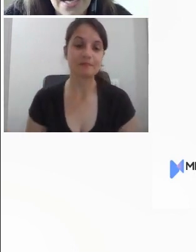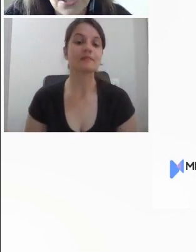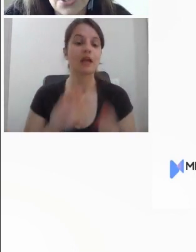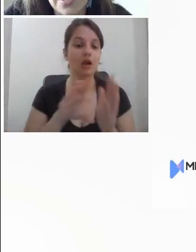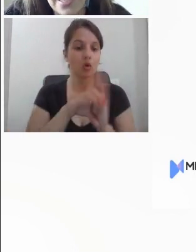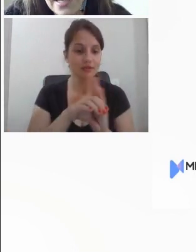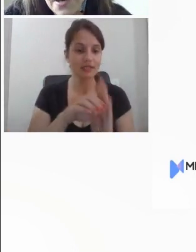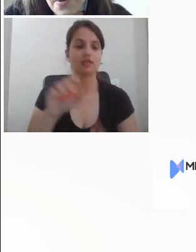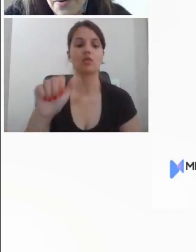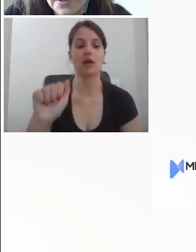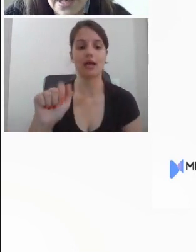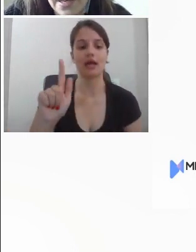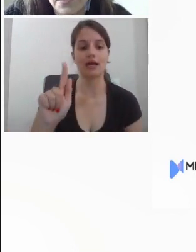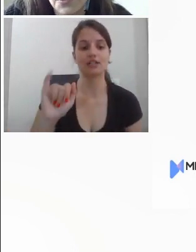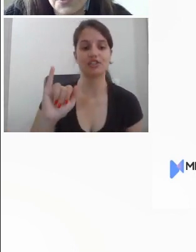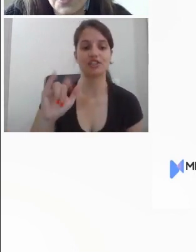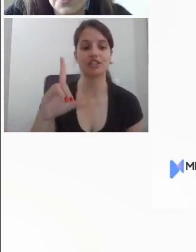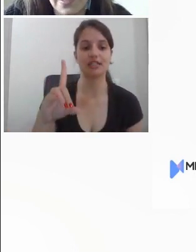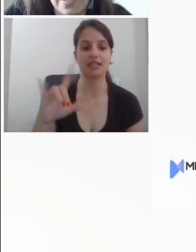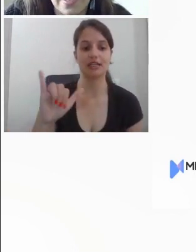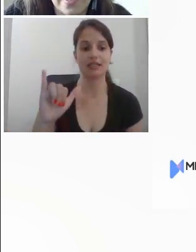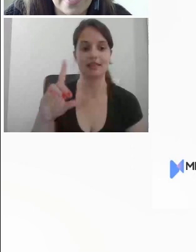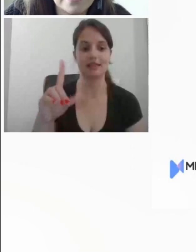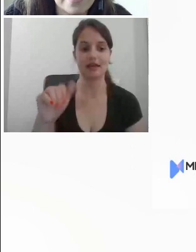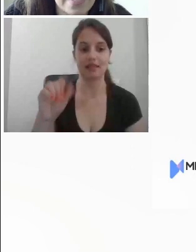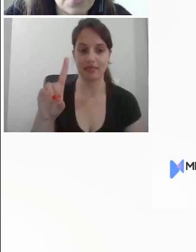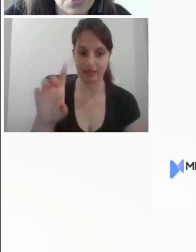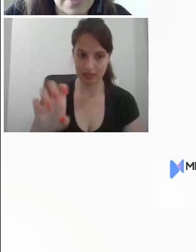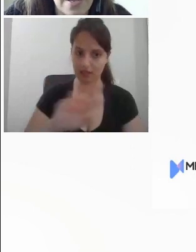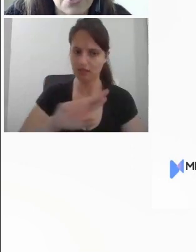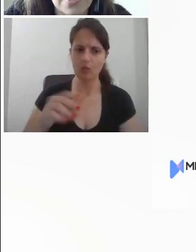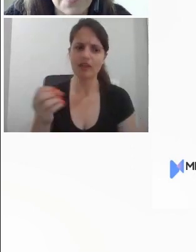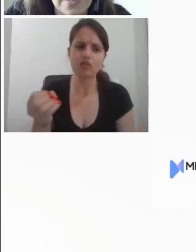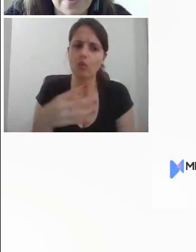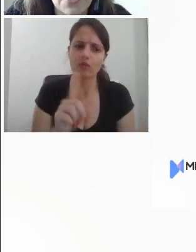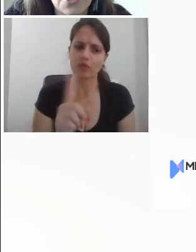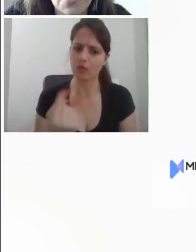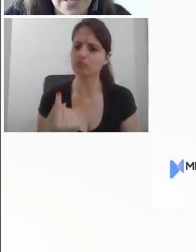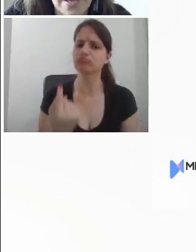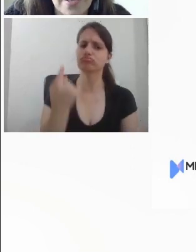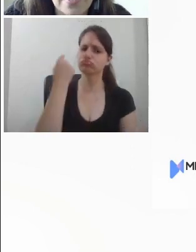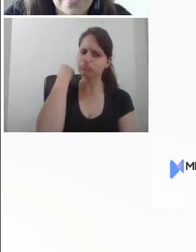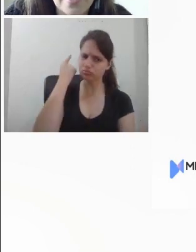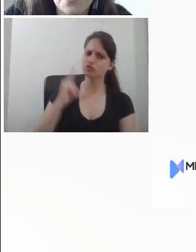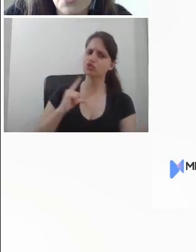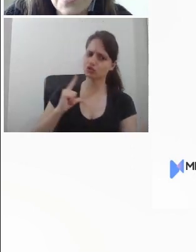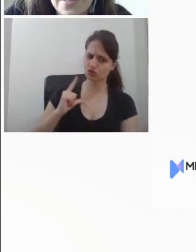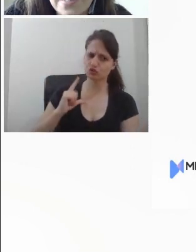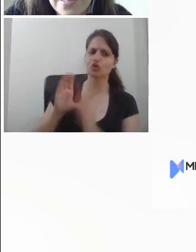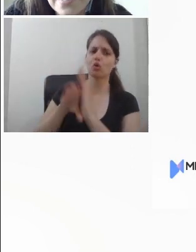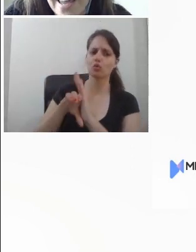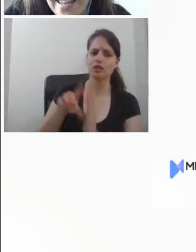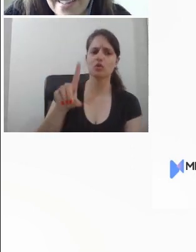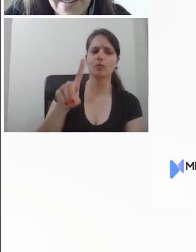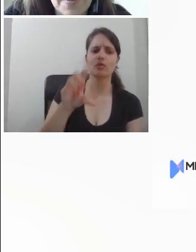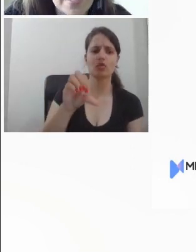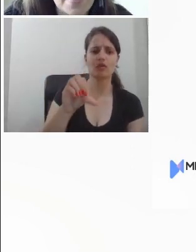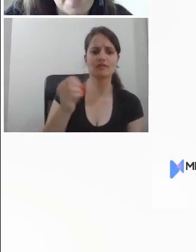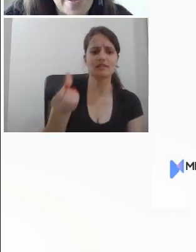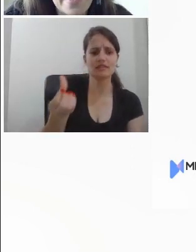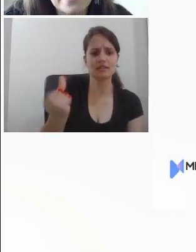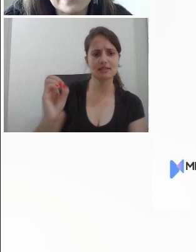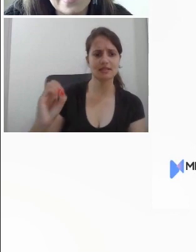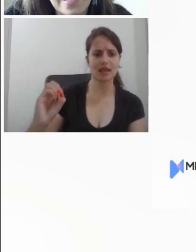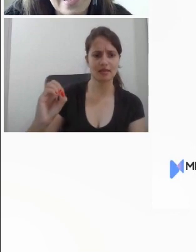agilidade ele não é um termo eh recente tá já se falava disso lá em 1960